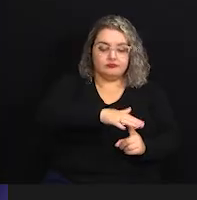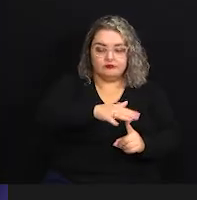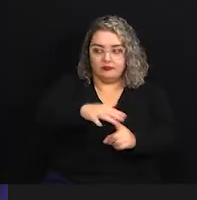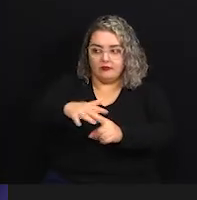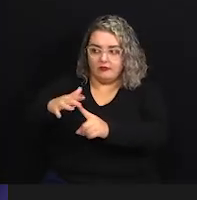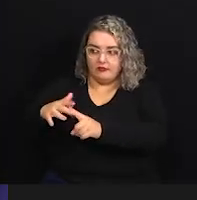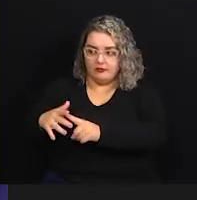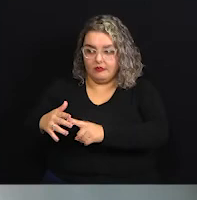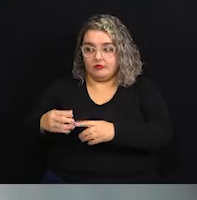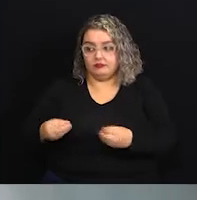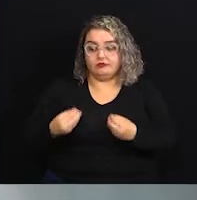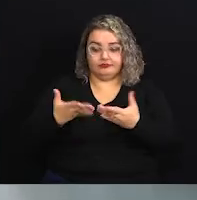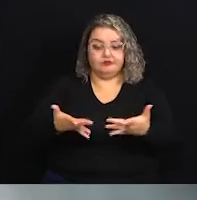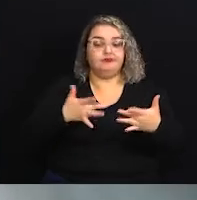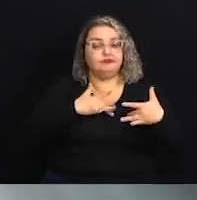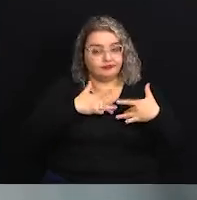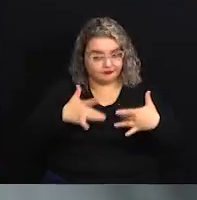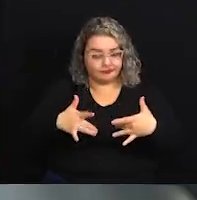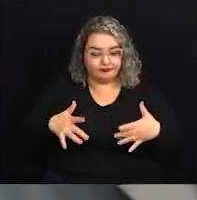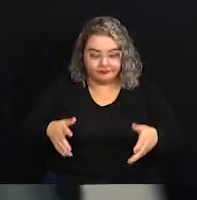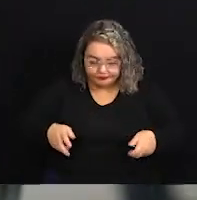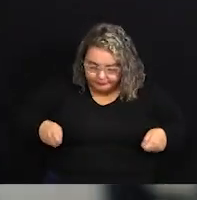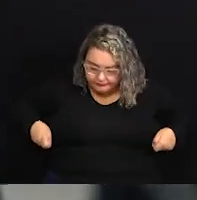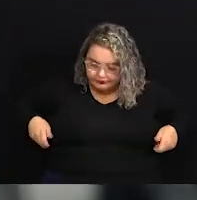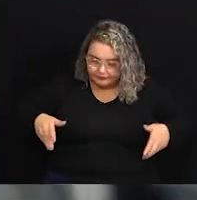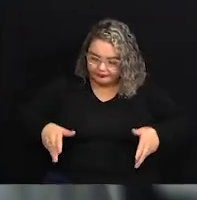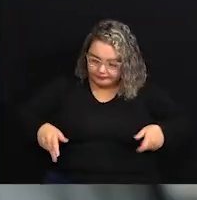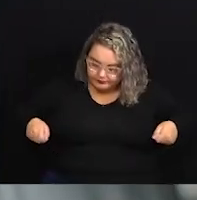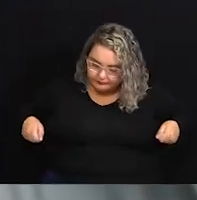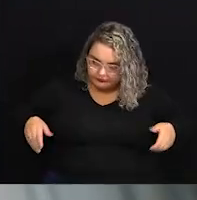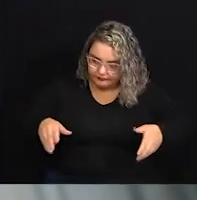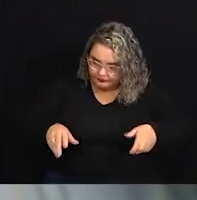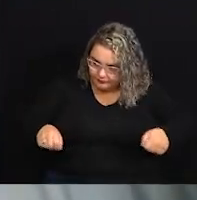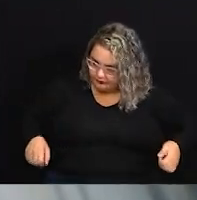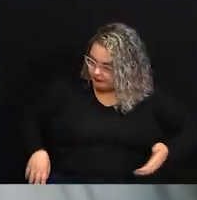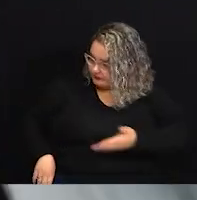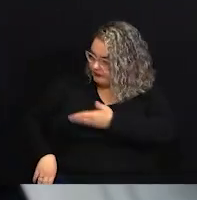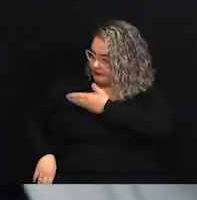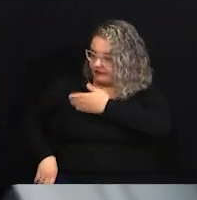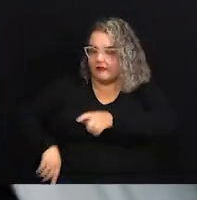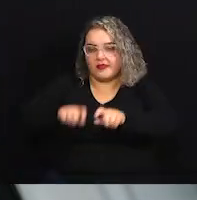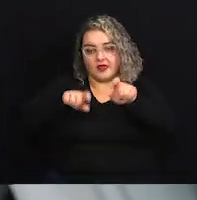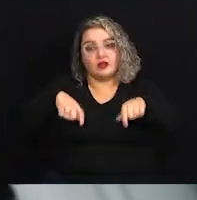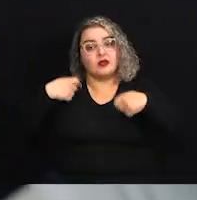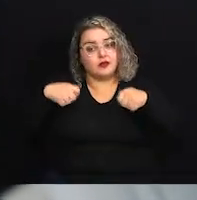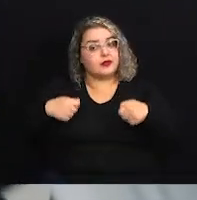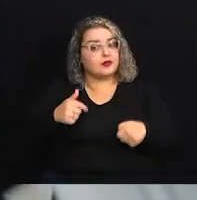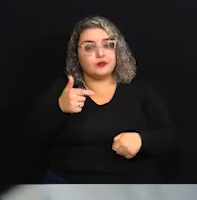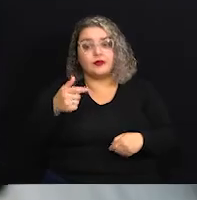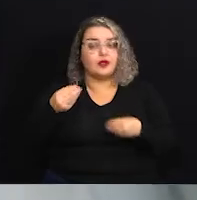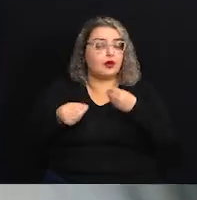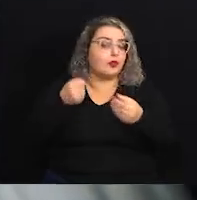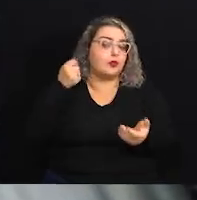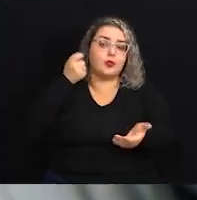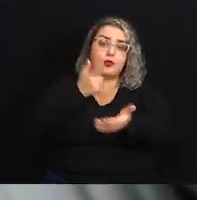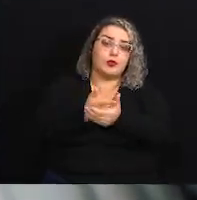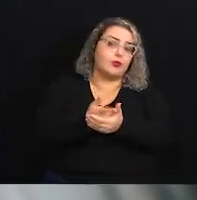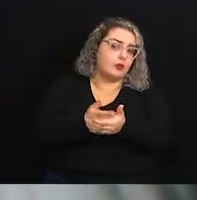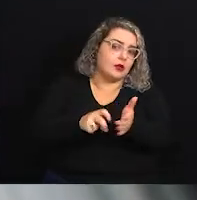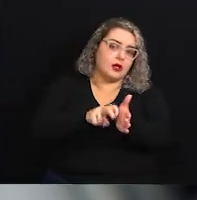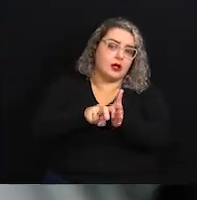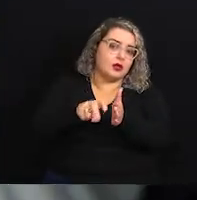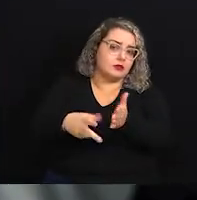A gente doa essas cadeiras para as pessoas realmente carentes, as pessoas que necessitam, que não têm condições